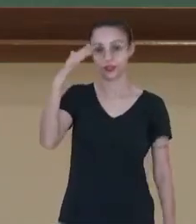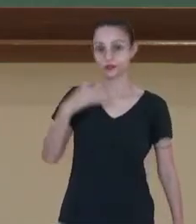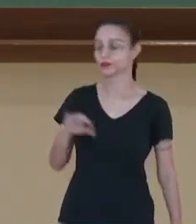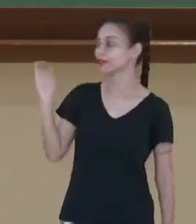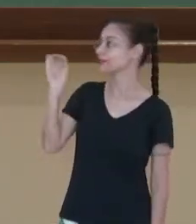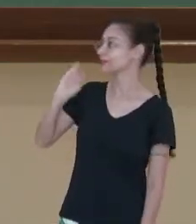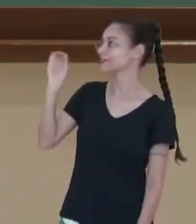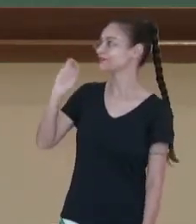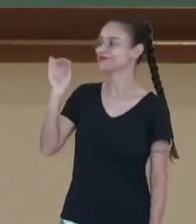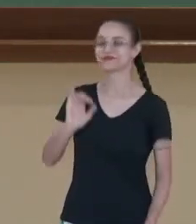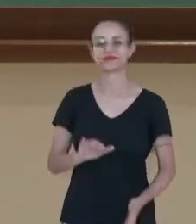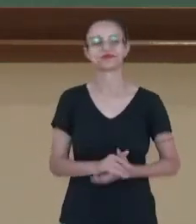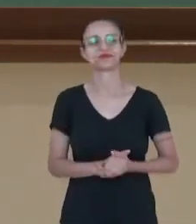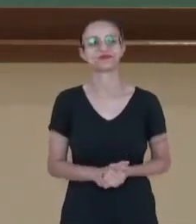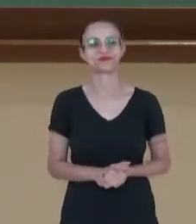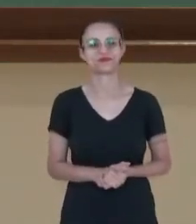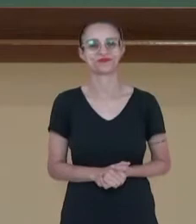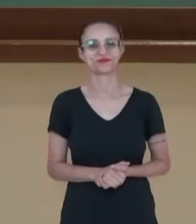Oi, Viviana!